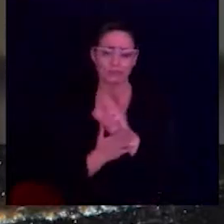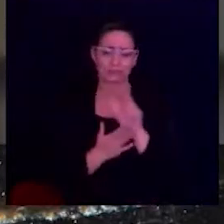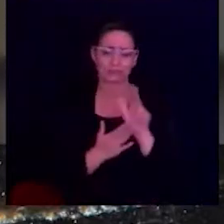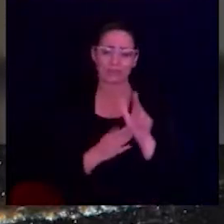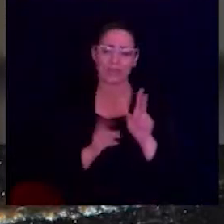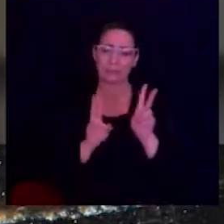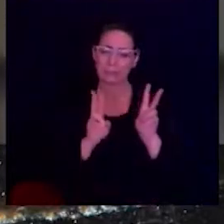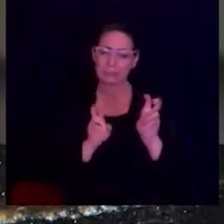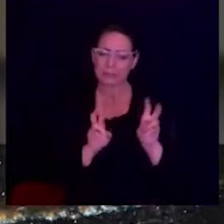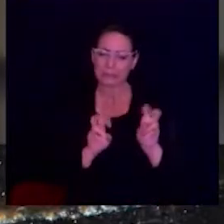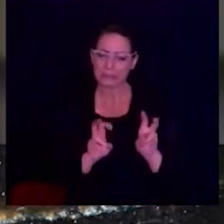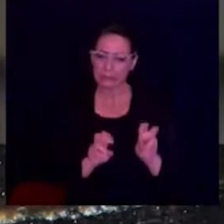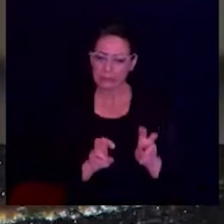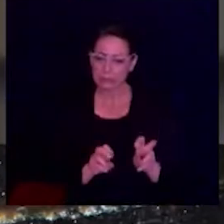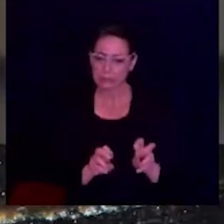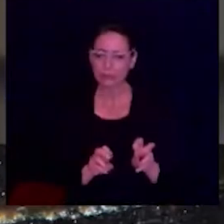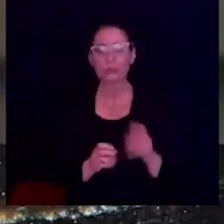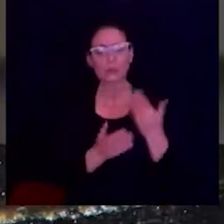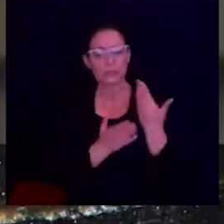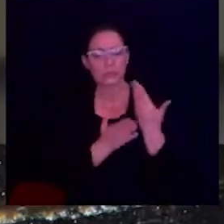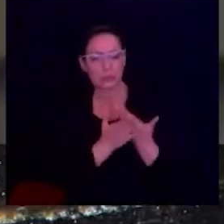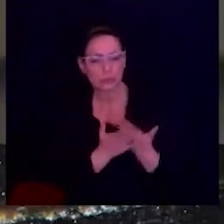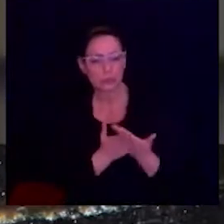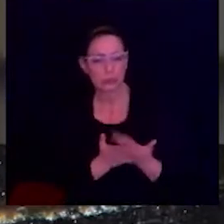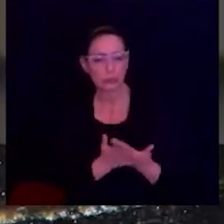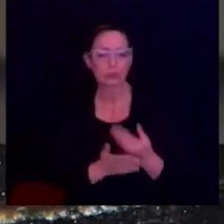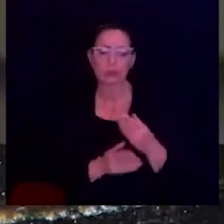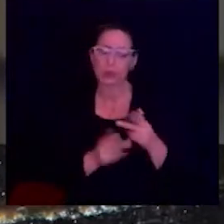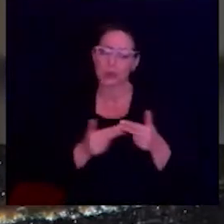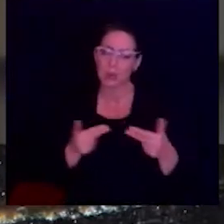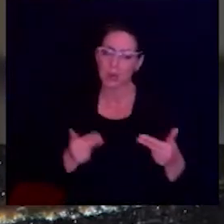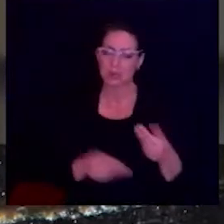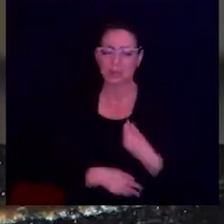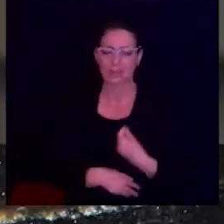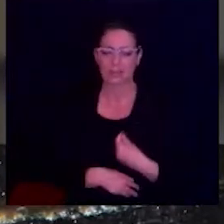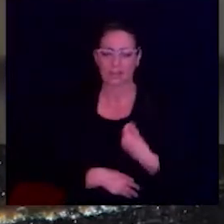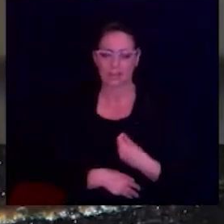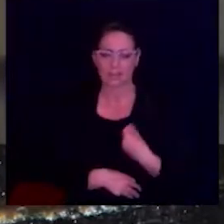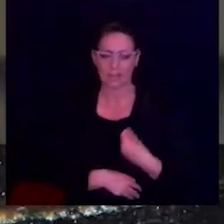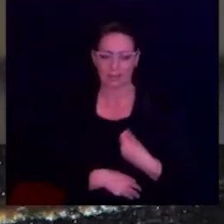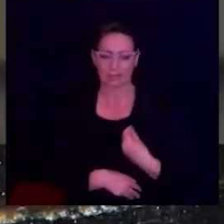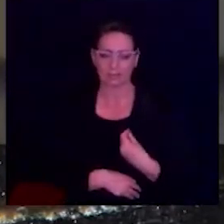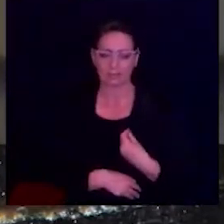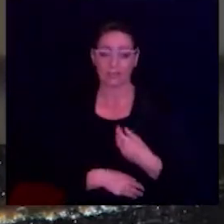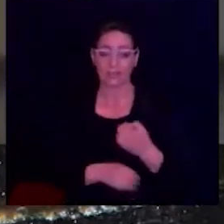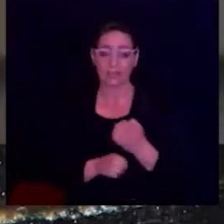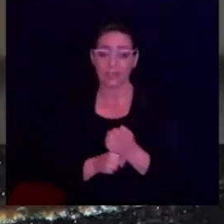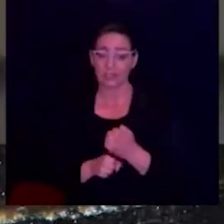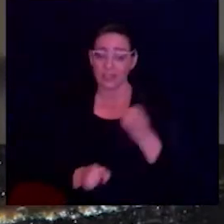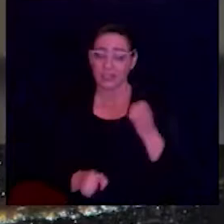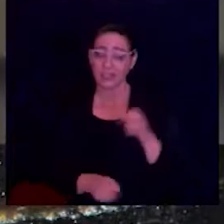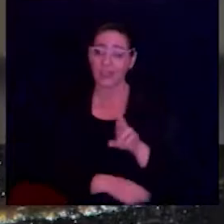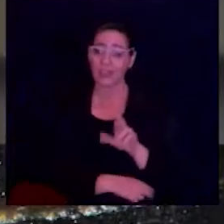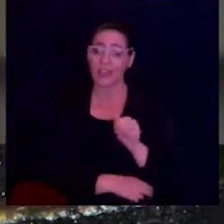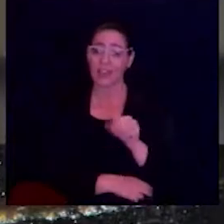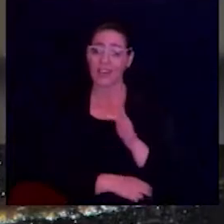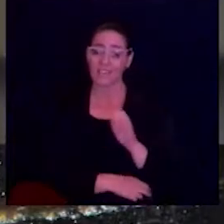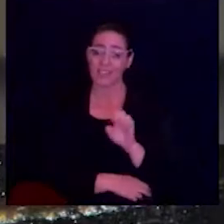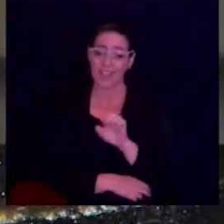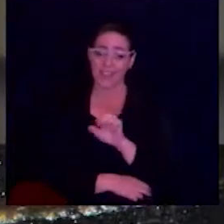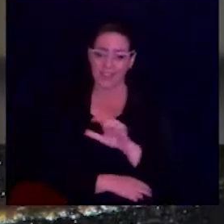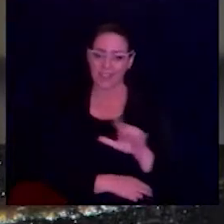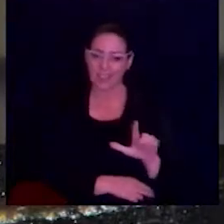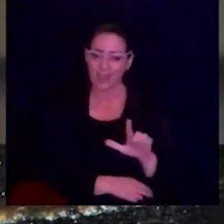motivos, seja por estudo, seja por questões da vida. O engenheiro Bartz representa uma parcela privilegiada